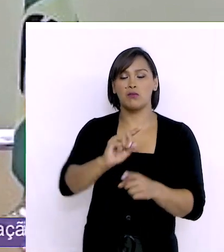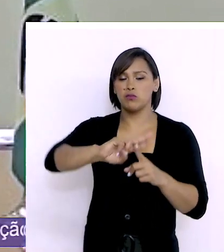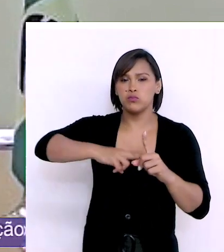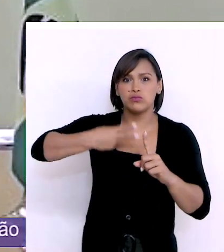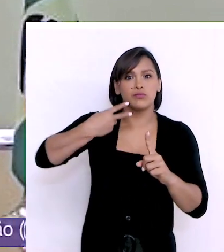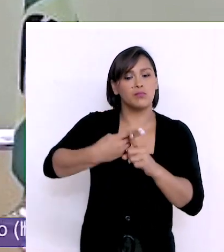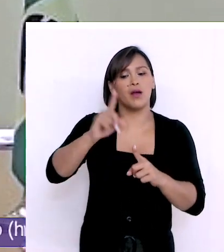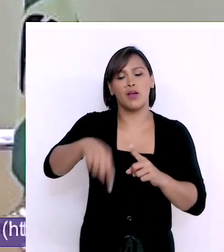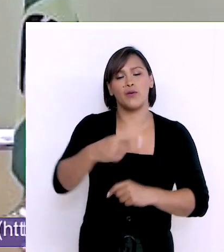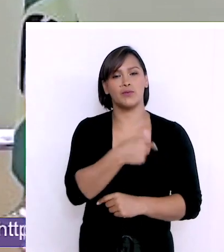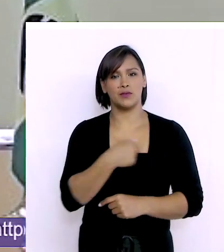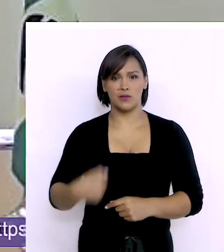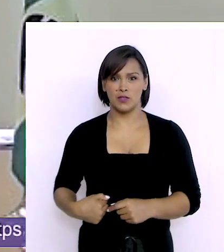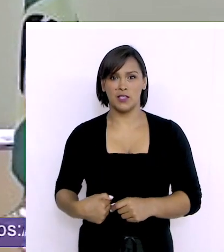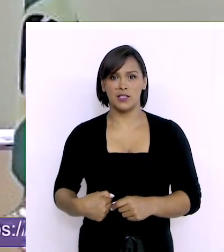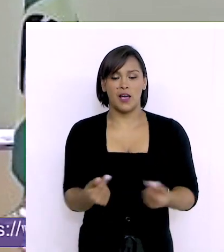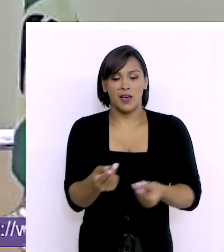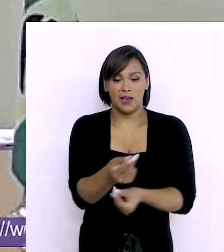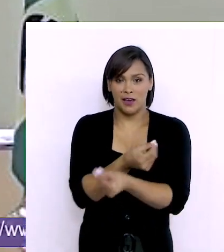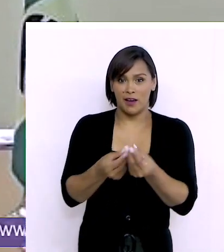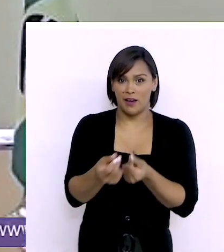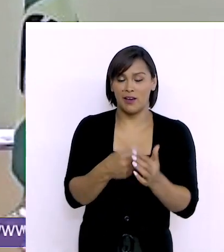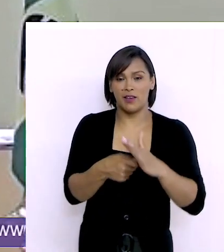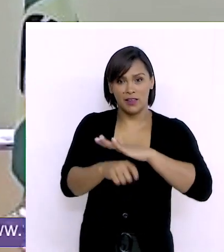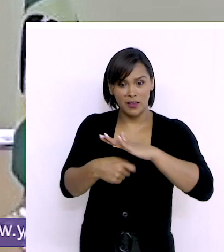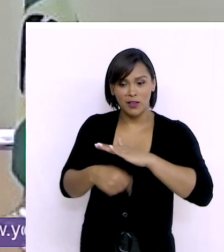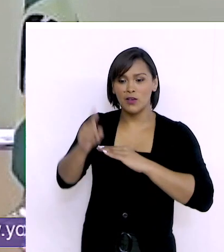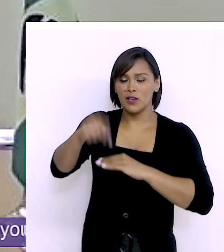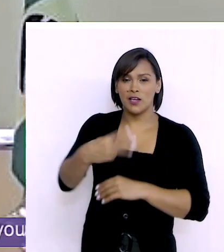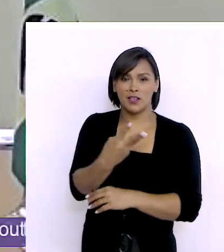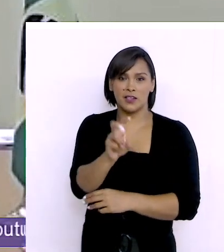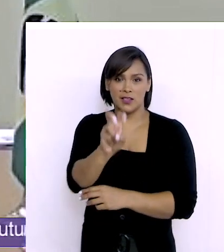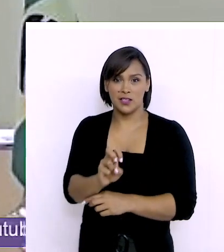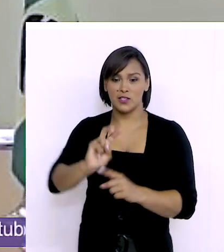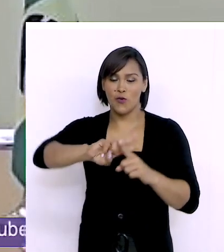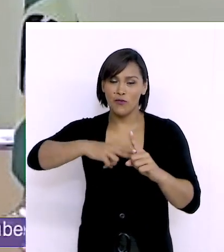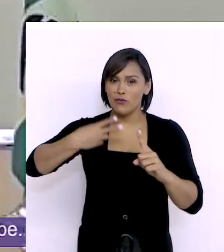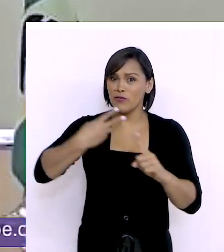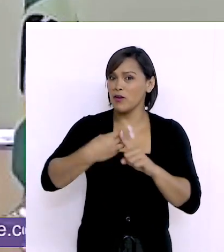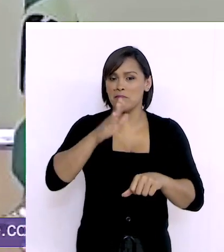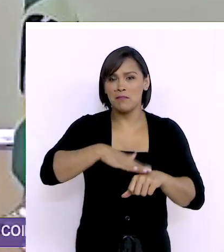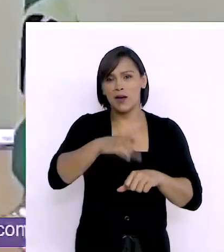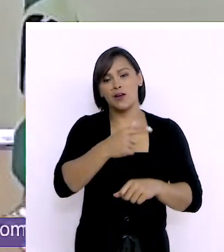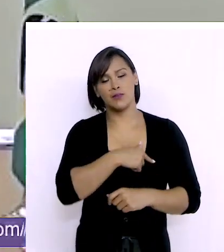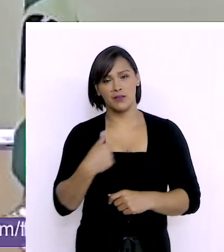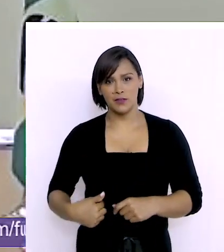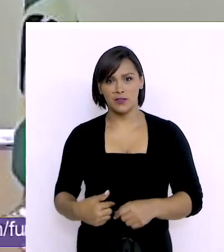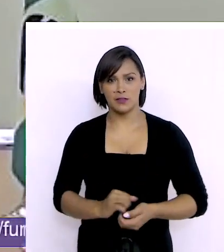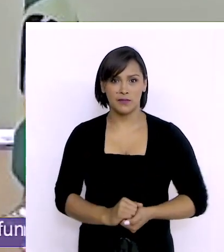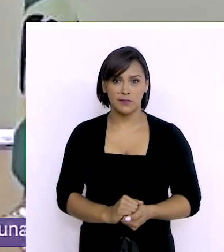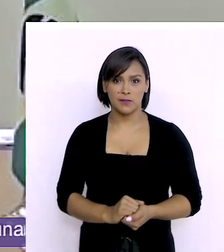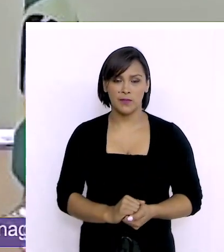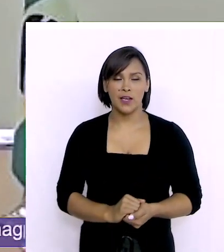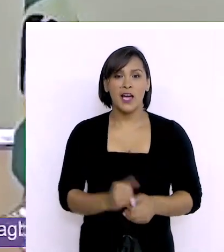do que o PIB chinês. E a renda per capita dos japoneses era 35 vezes maior do que a renda per capita dos chineses.